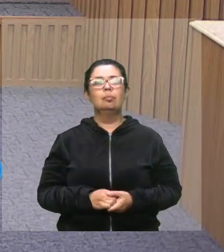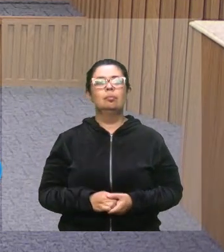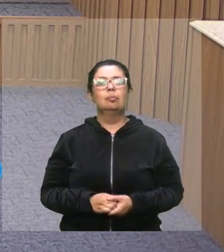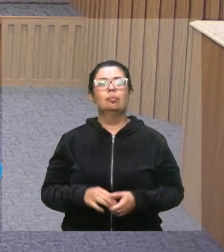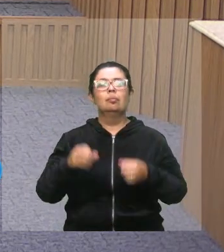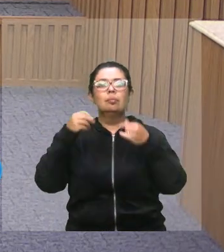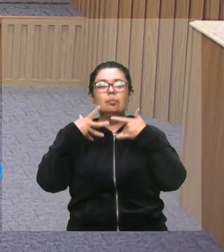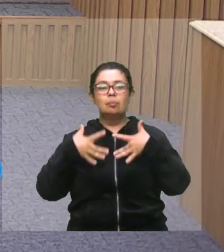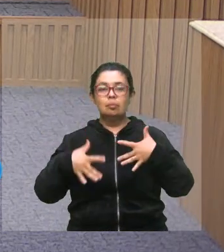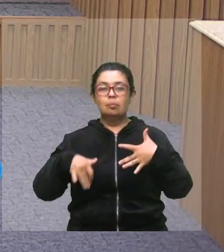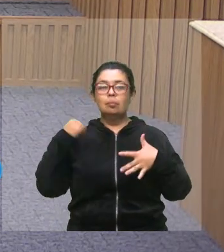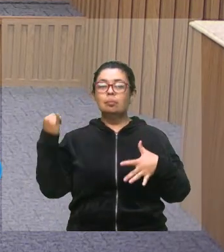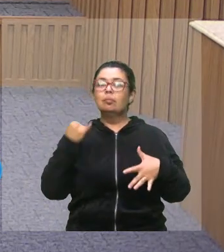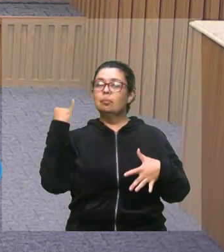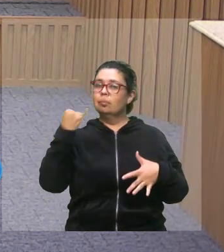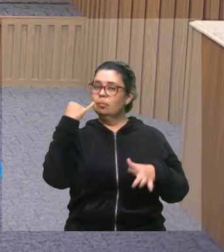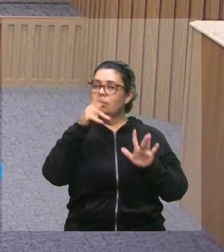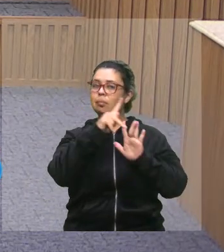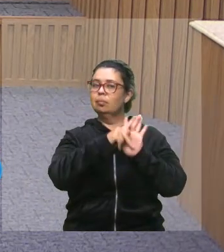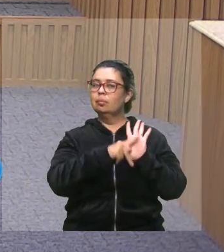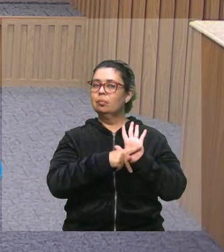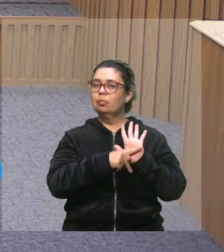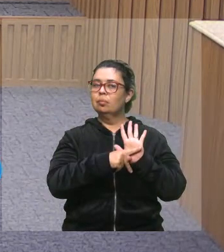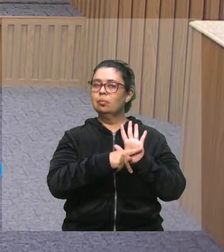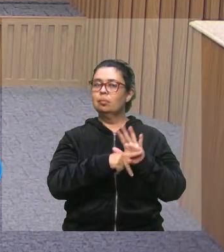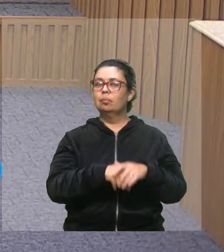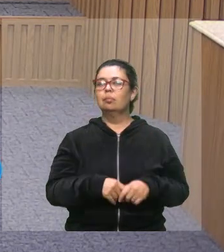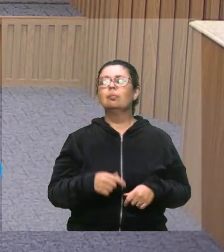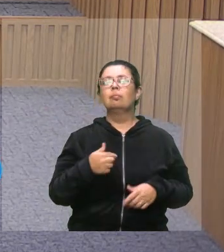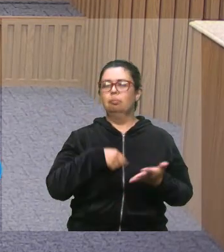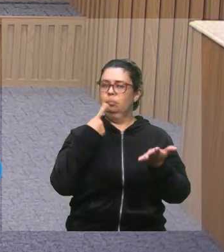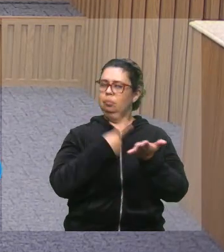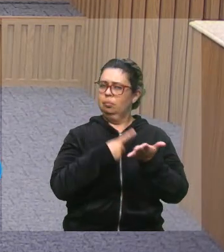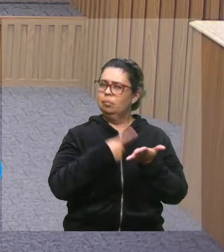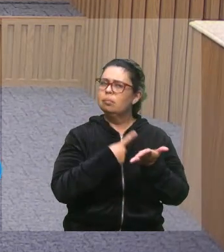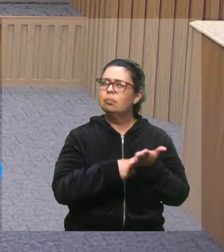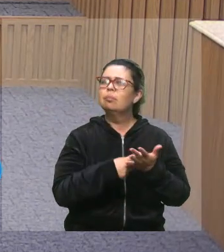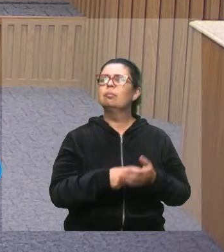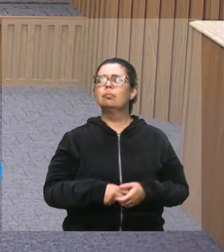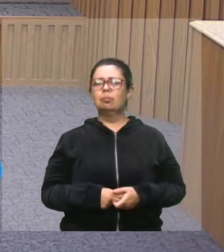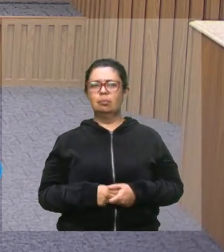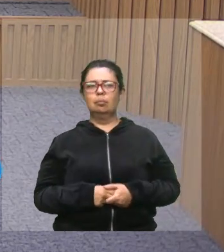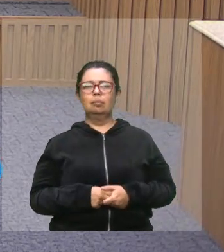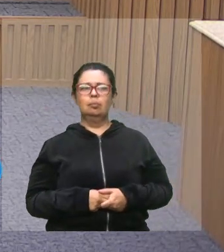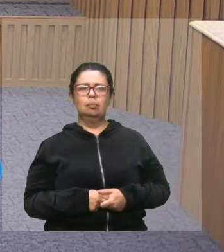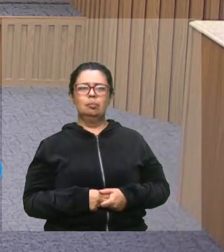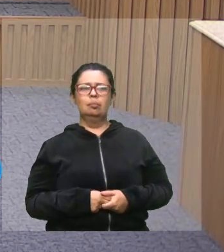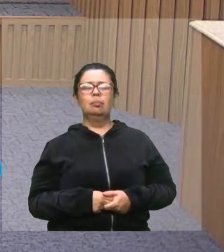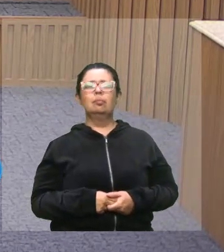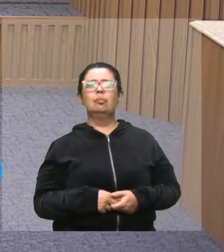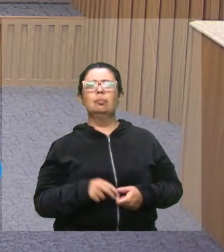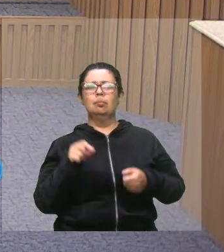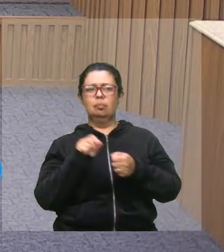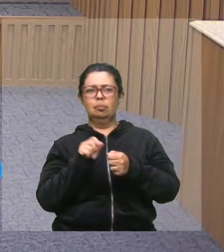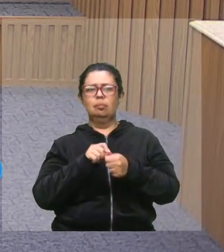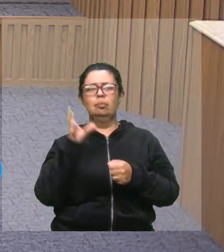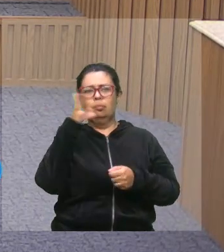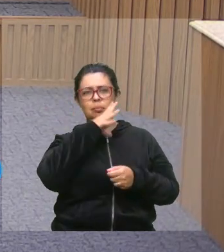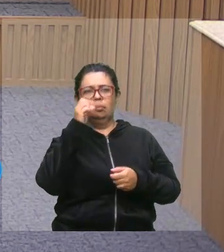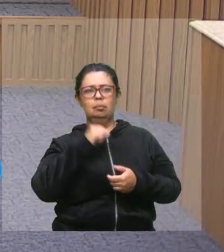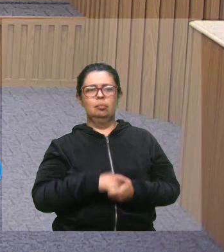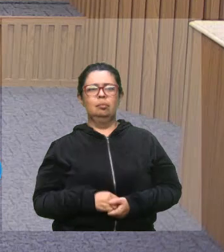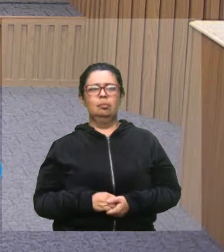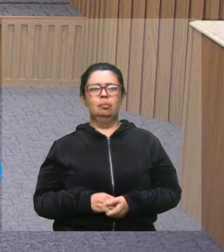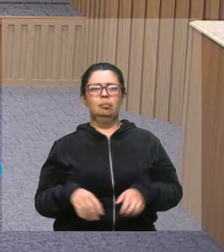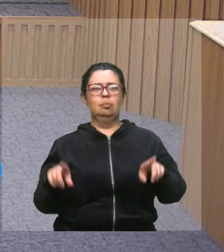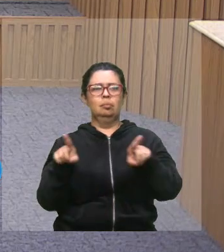esclarecendo a importância desse projeto. E eu me comprometi a dar celeridade a esse projeto, que